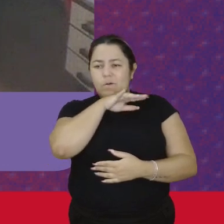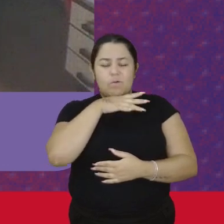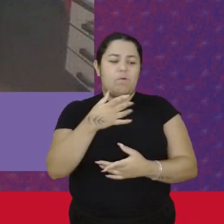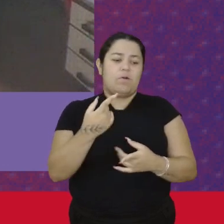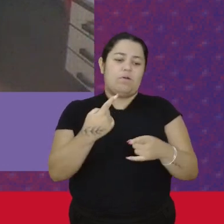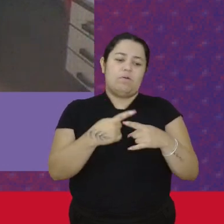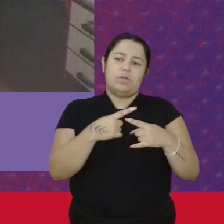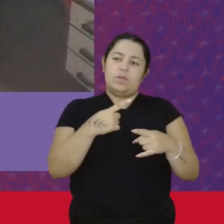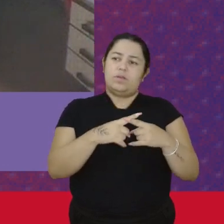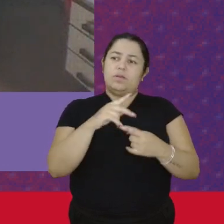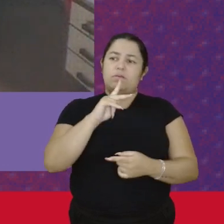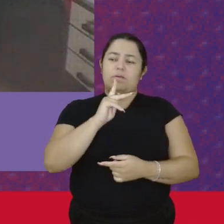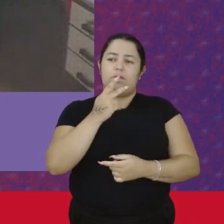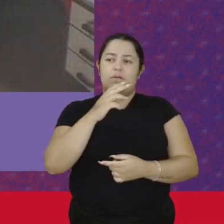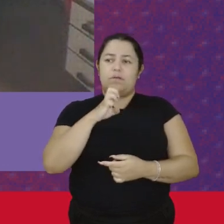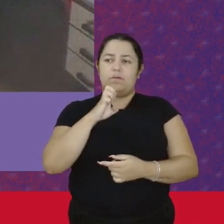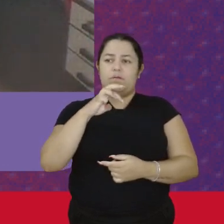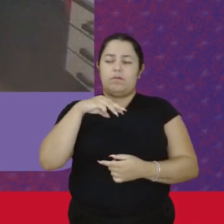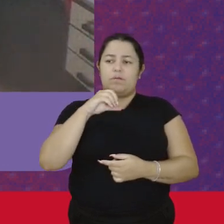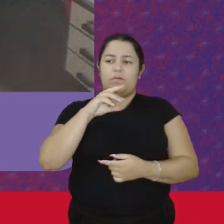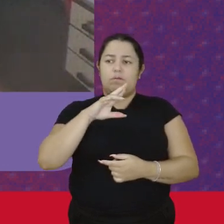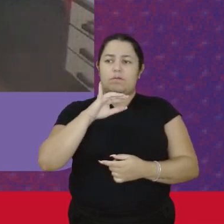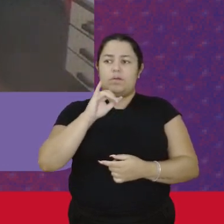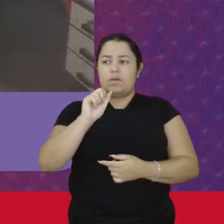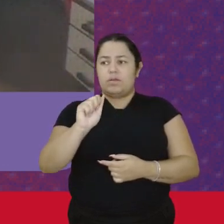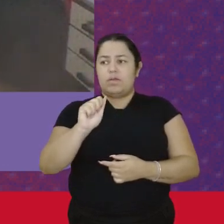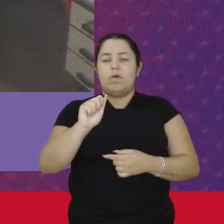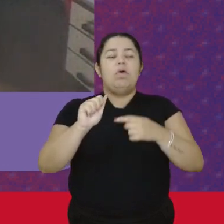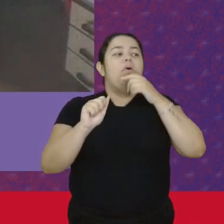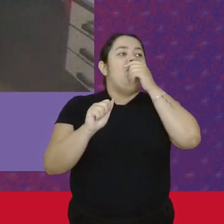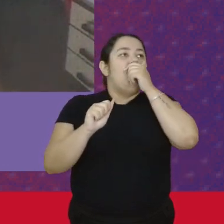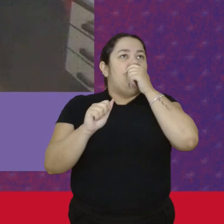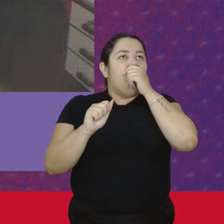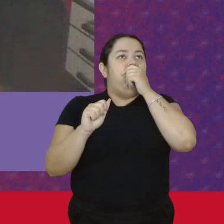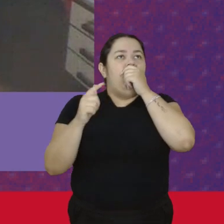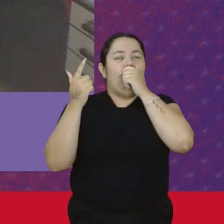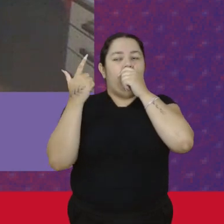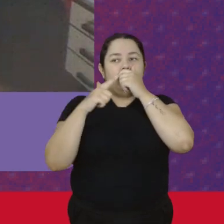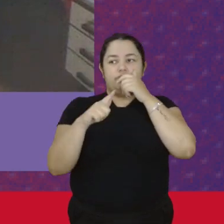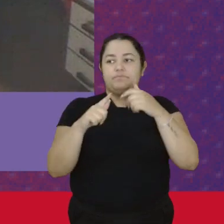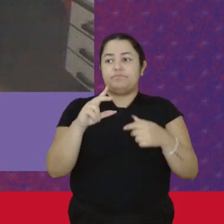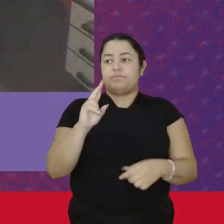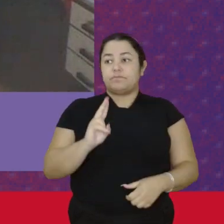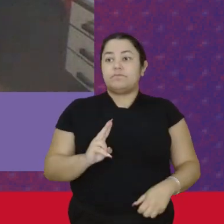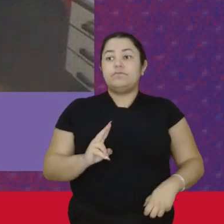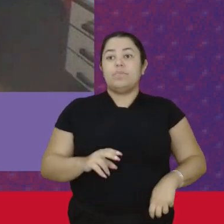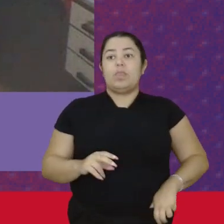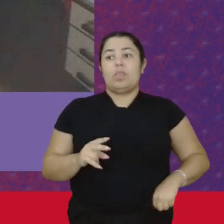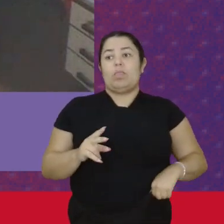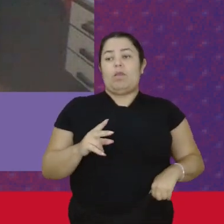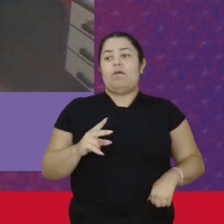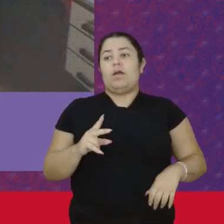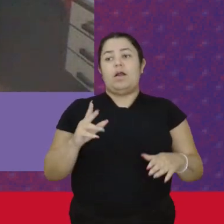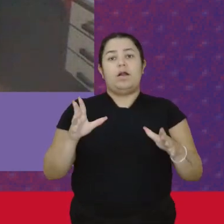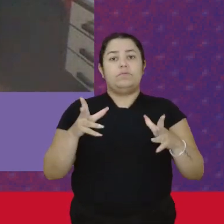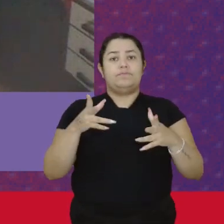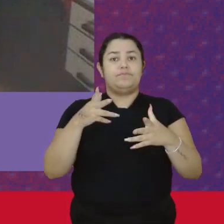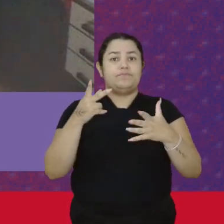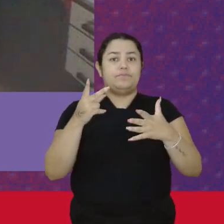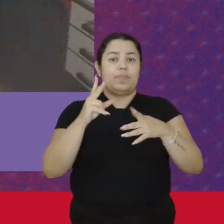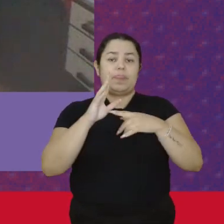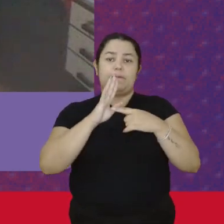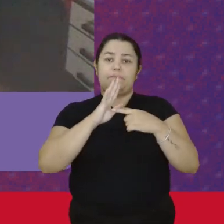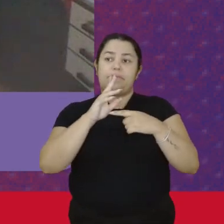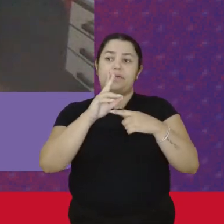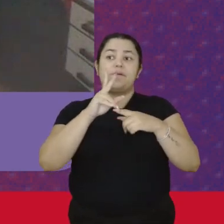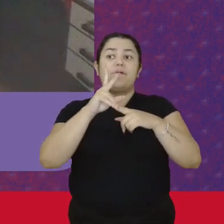quê? Então, aparecia. Né? E uma vez eu lembro que o padre falou assim, olha, apareceu a questão do aborto, aí